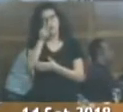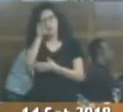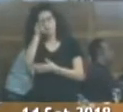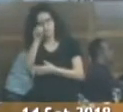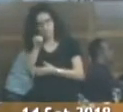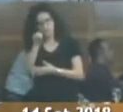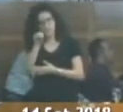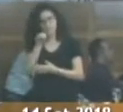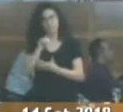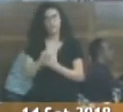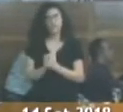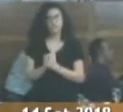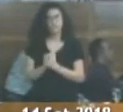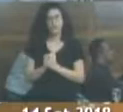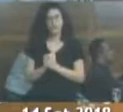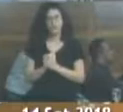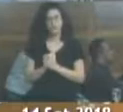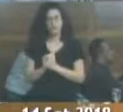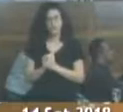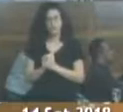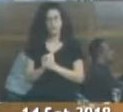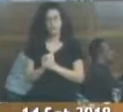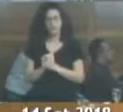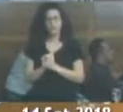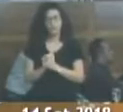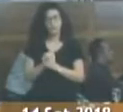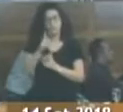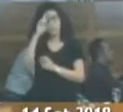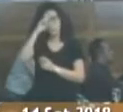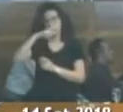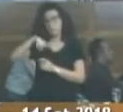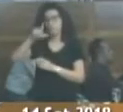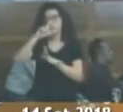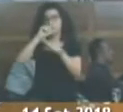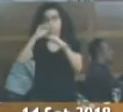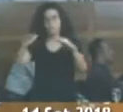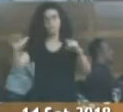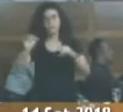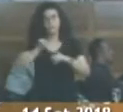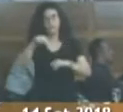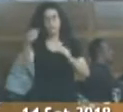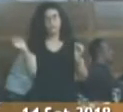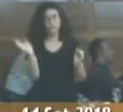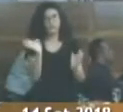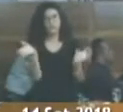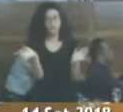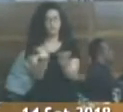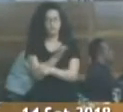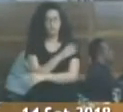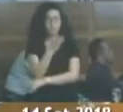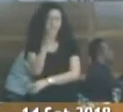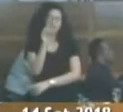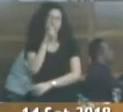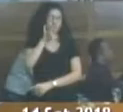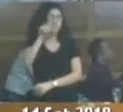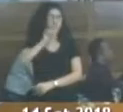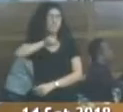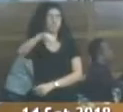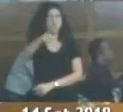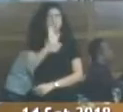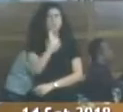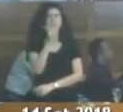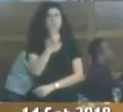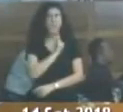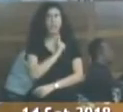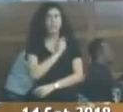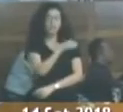larvicultura, fixação, envio para o mar. Tá? 30 dias dentro do laboratório, essa larva está pronta para ir